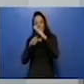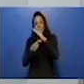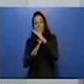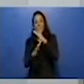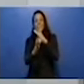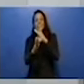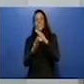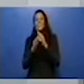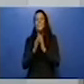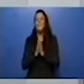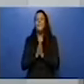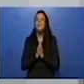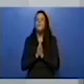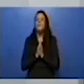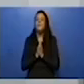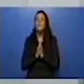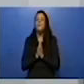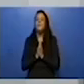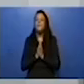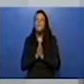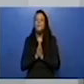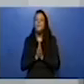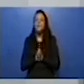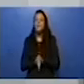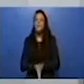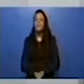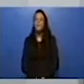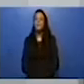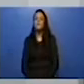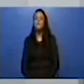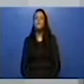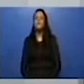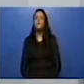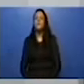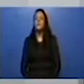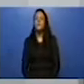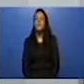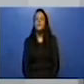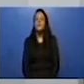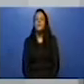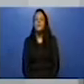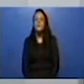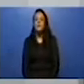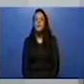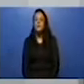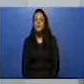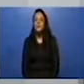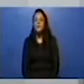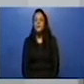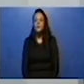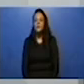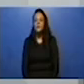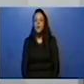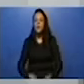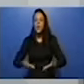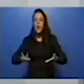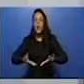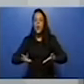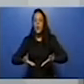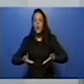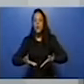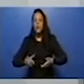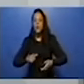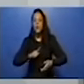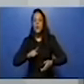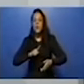pessoal. Today, we have a very special thing to be discussed in our class. Hoje nós temos um